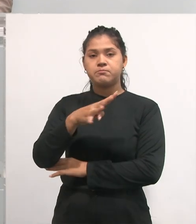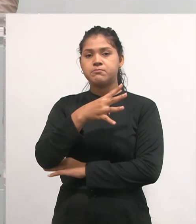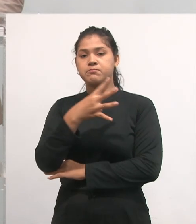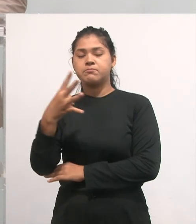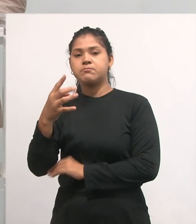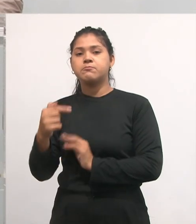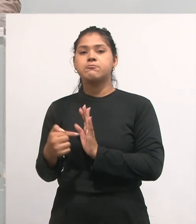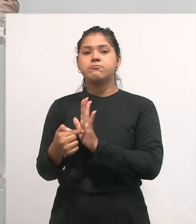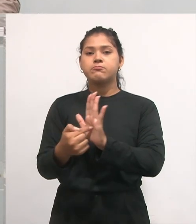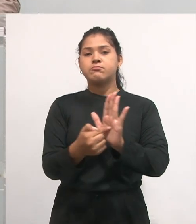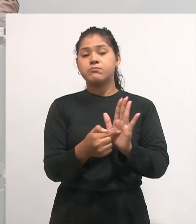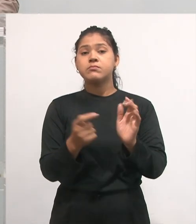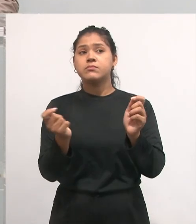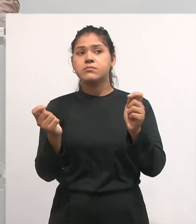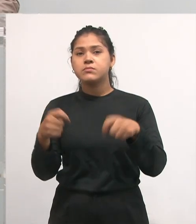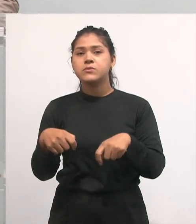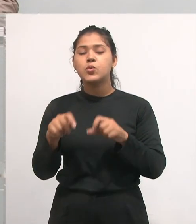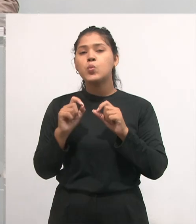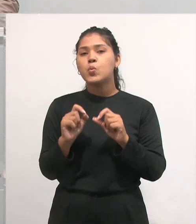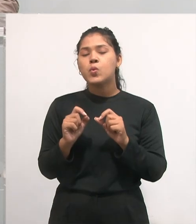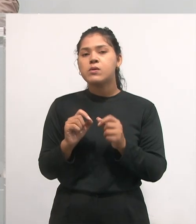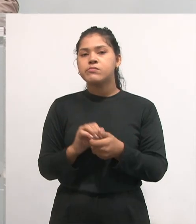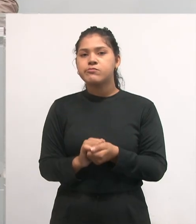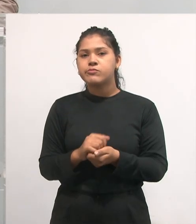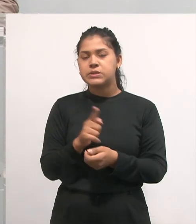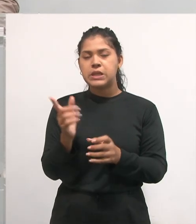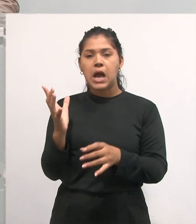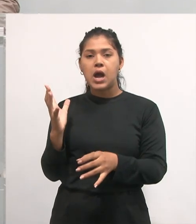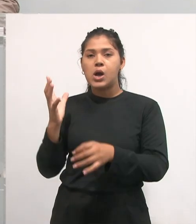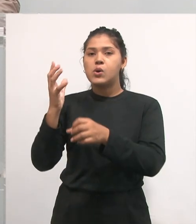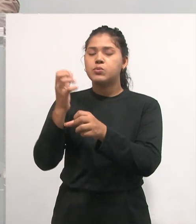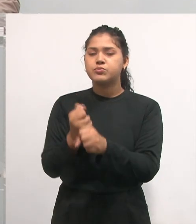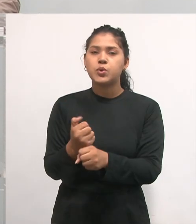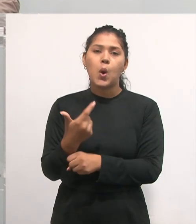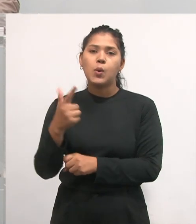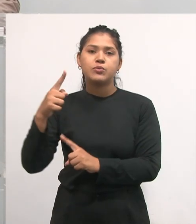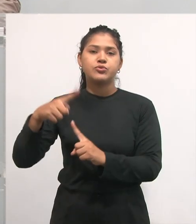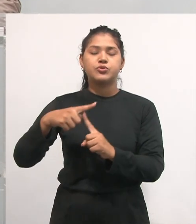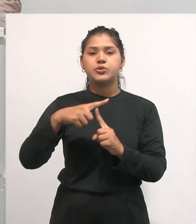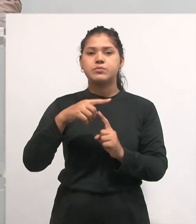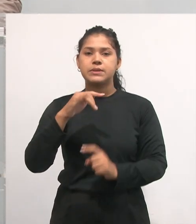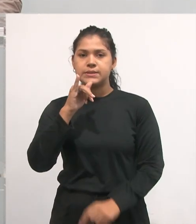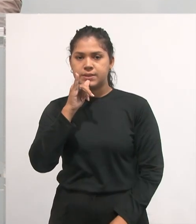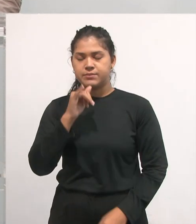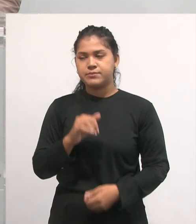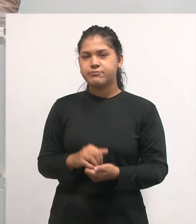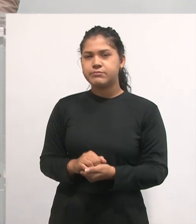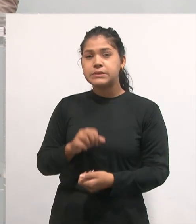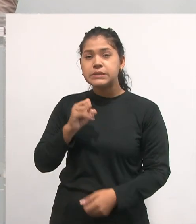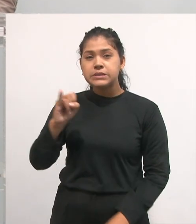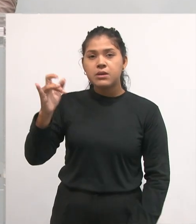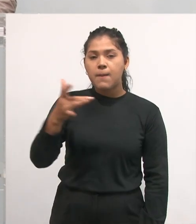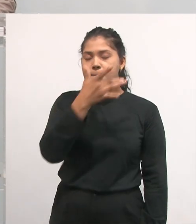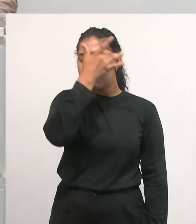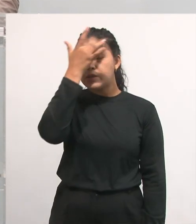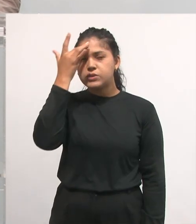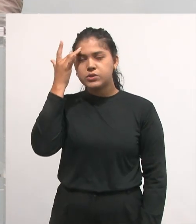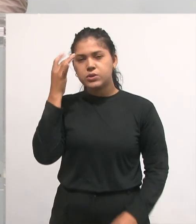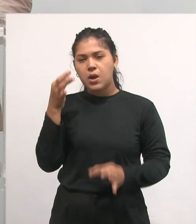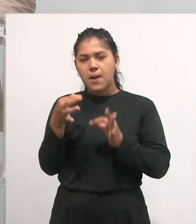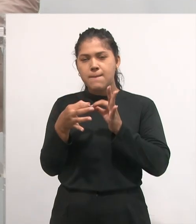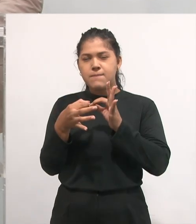equação, gente, ela possibilita que você calcule outros. Por exemplo, se a pessoa andar 200